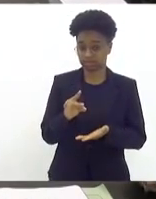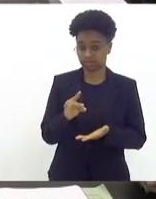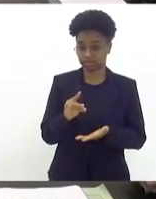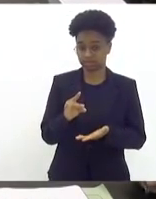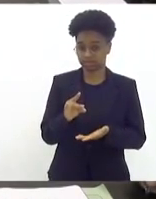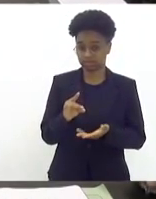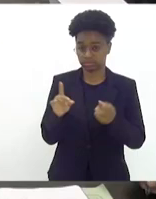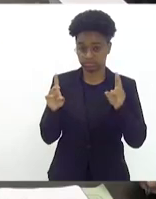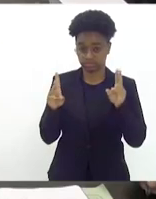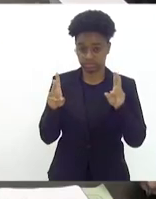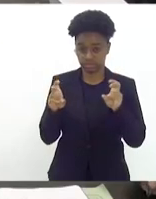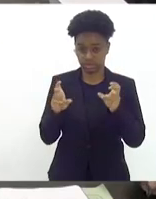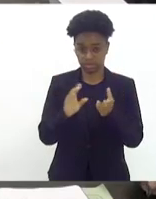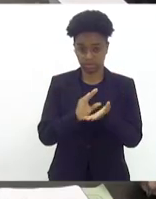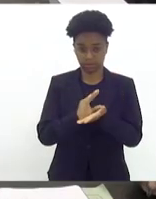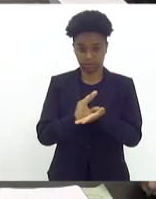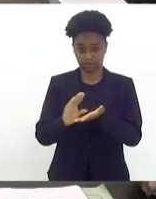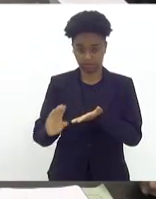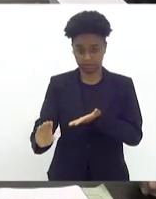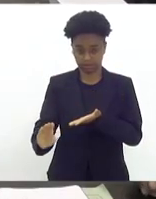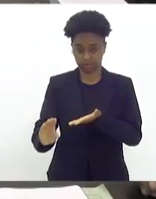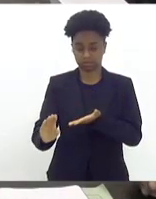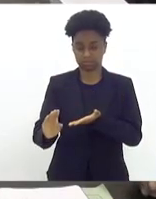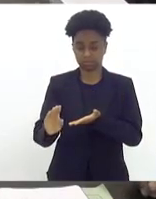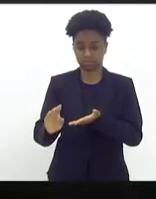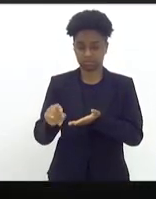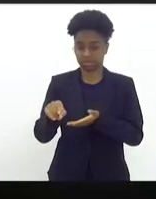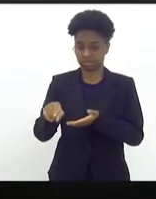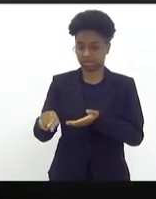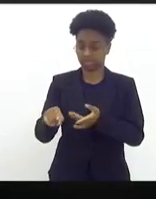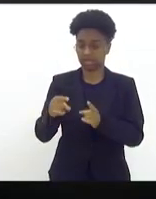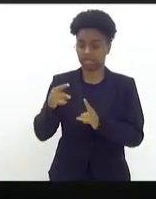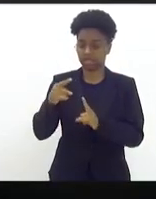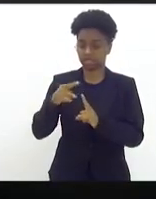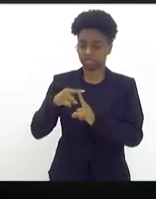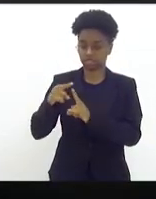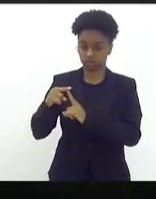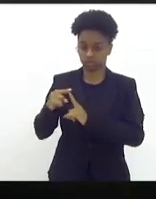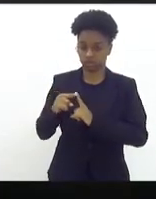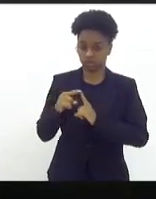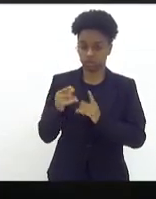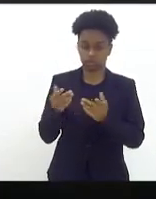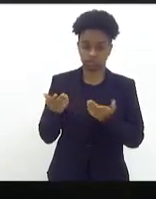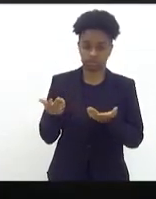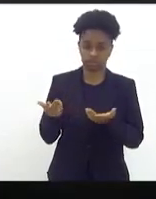questão do financiamento a esse tipo de